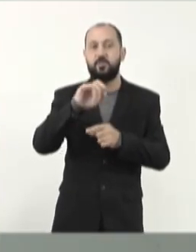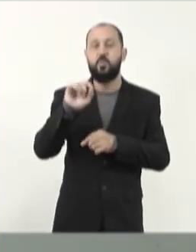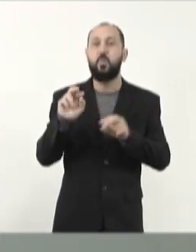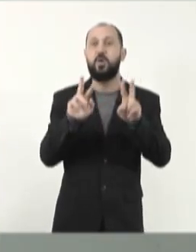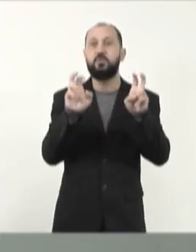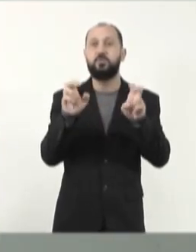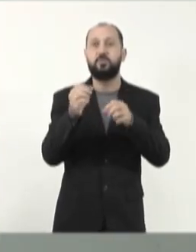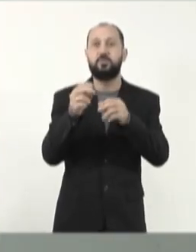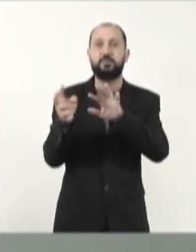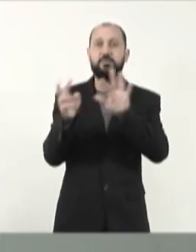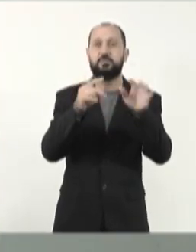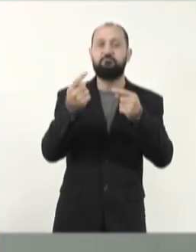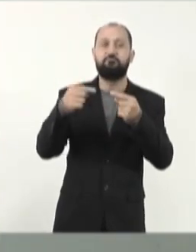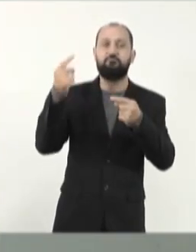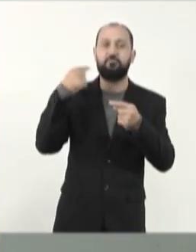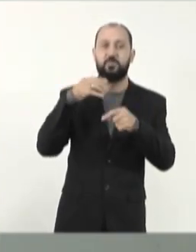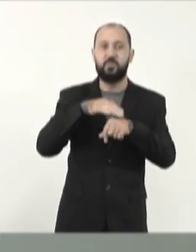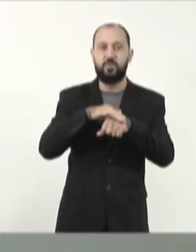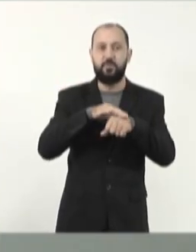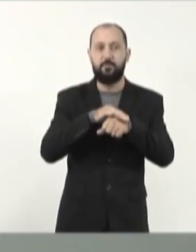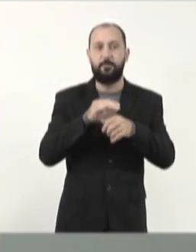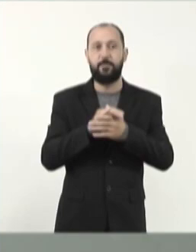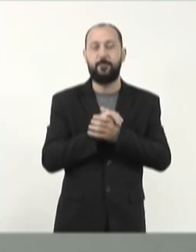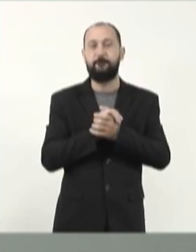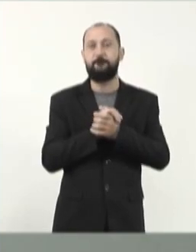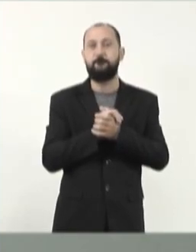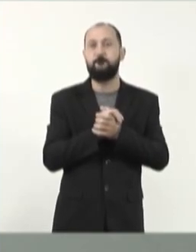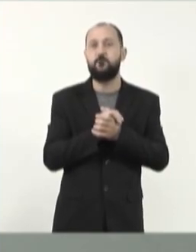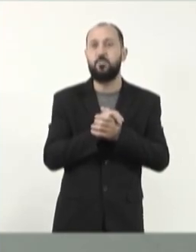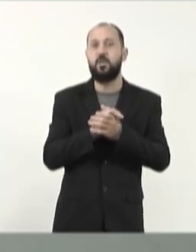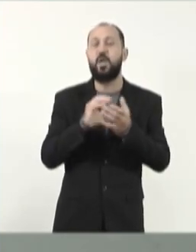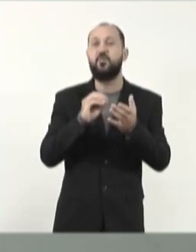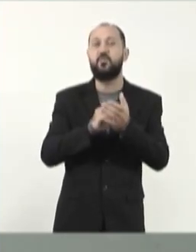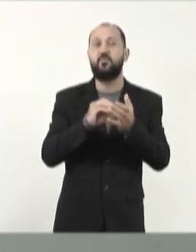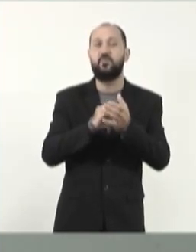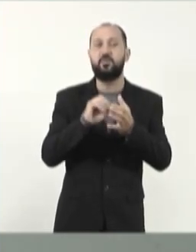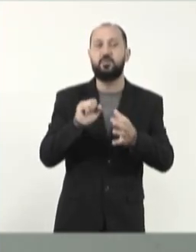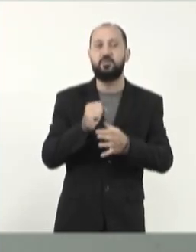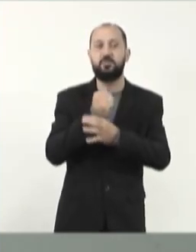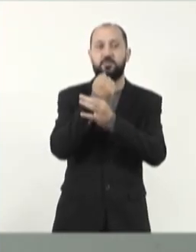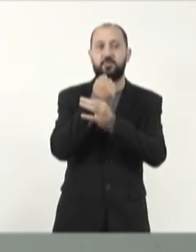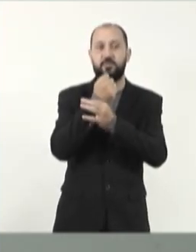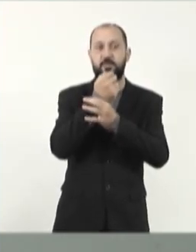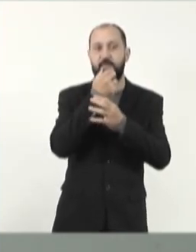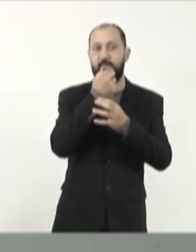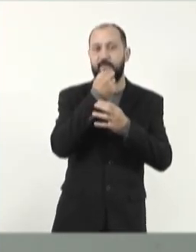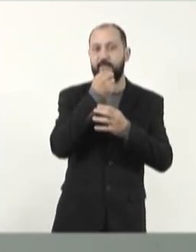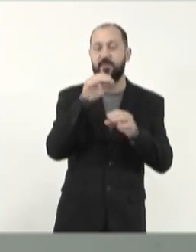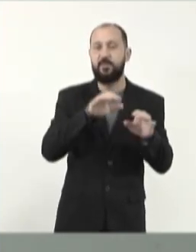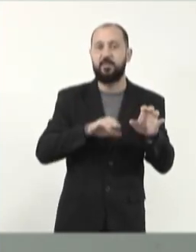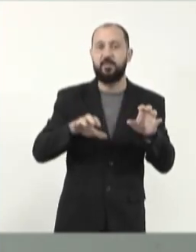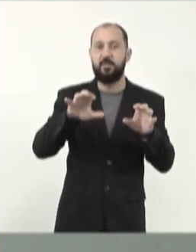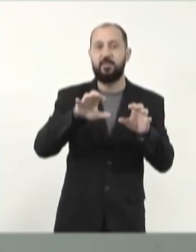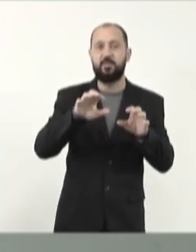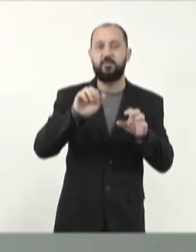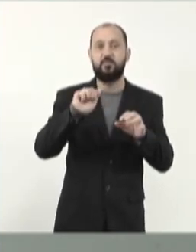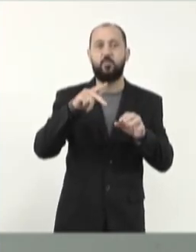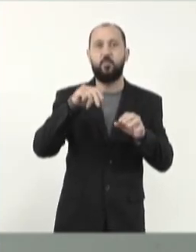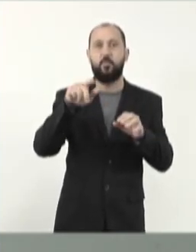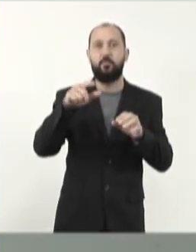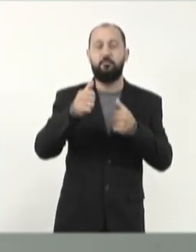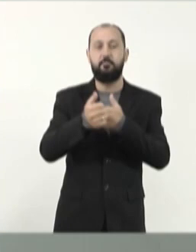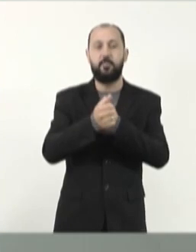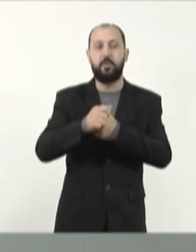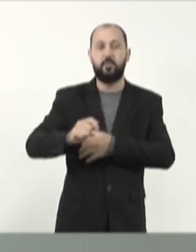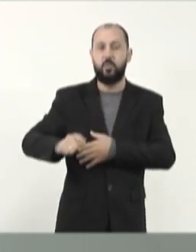já falou há algumas semanas por aqui. Ele tinha falado sobre a falta de segurança no Rio Apa, na foz do Rio Apa, que fica lá na região de